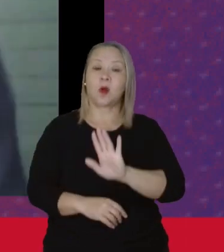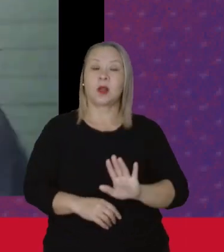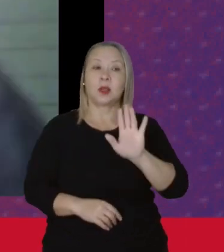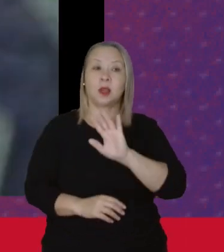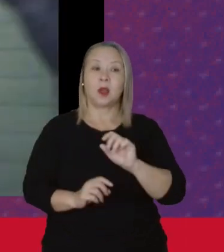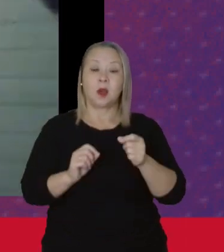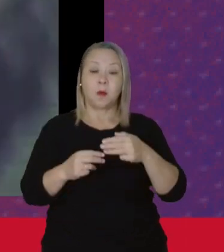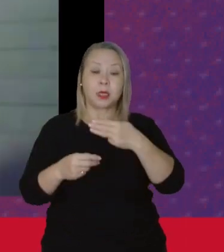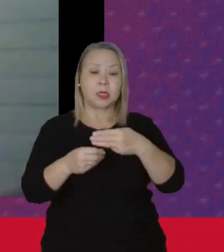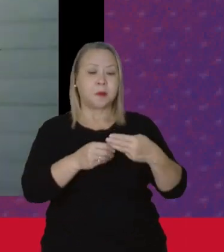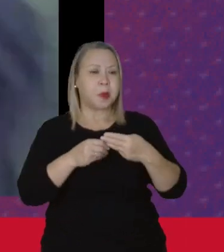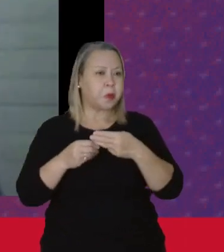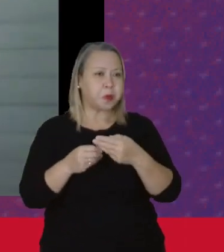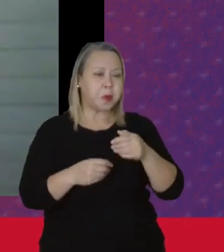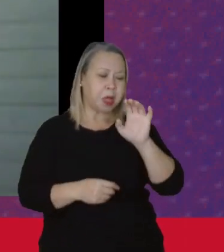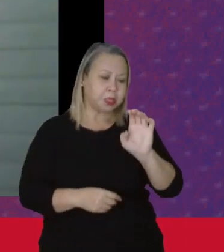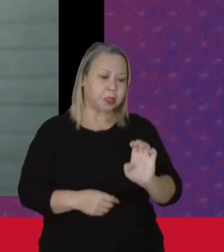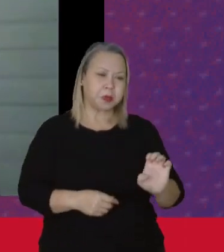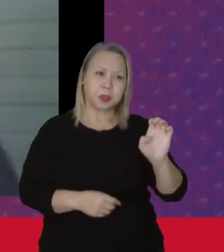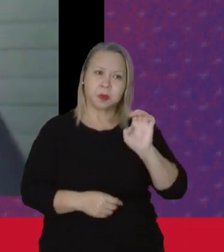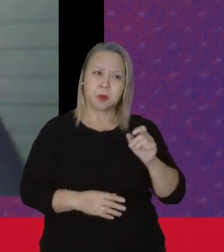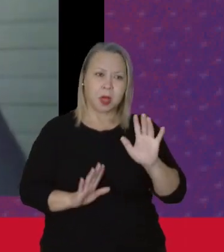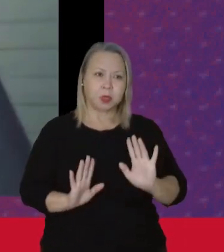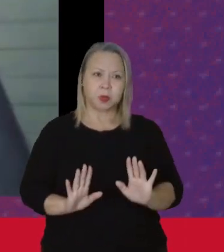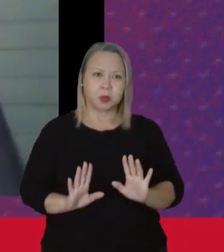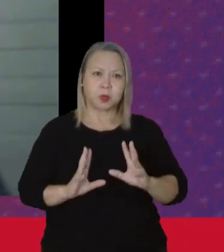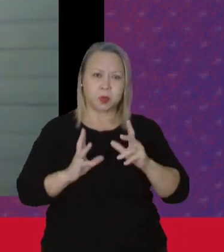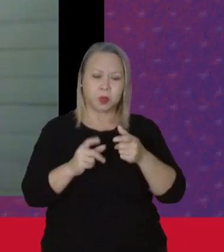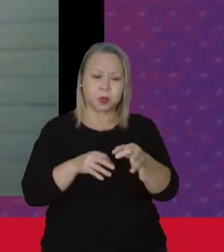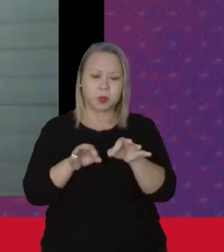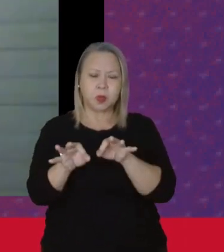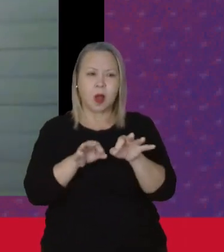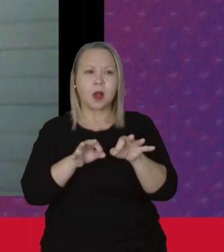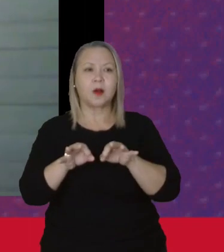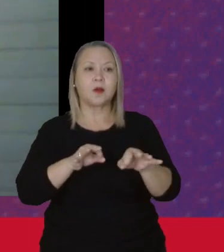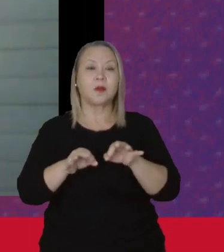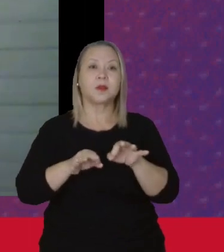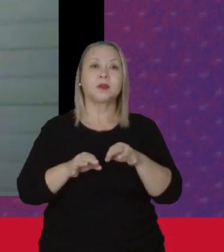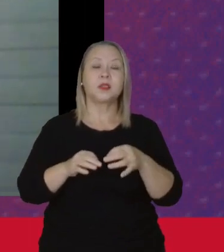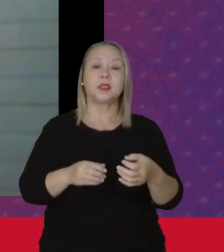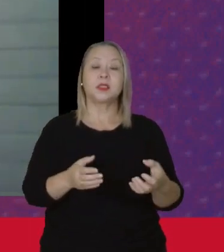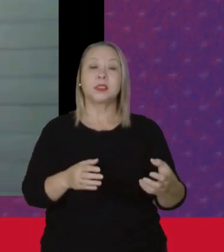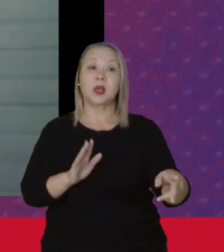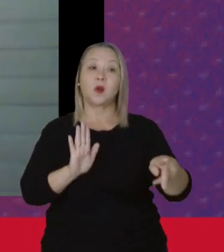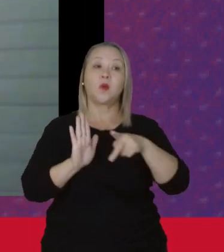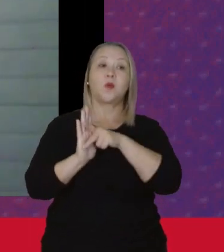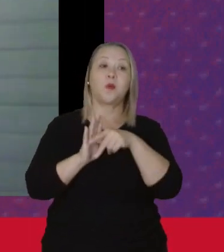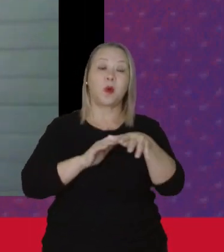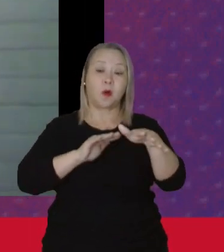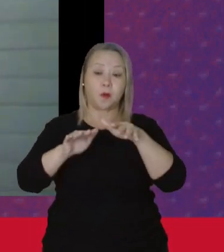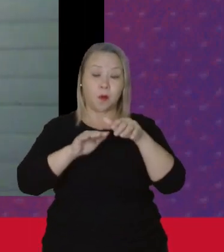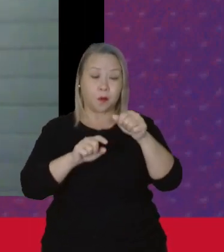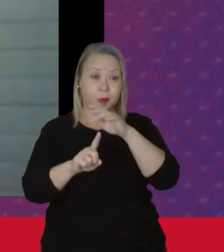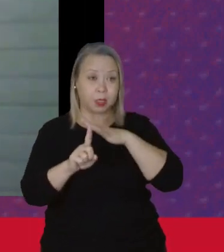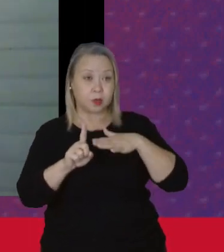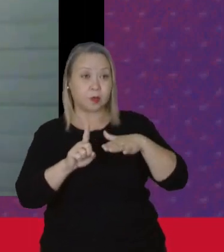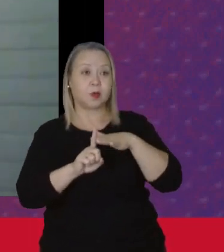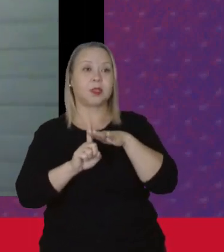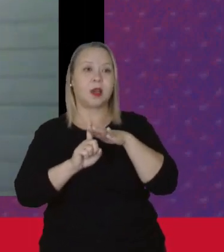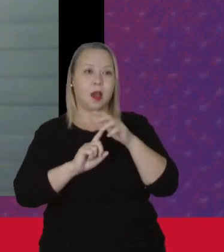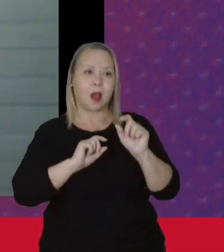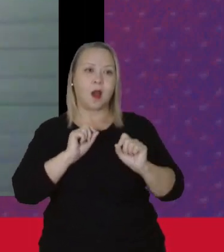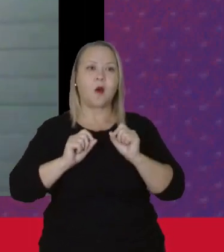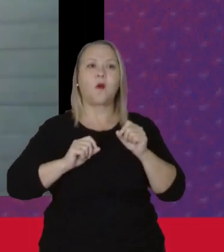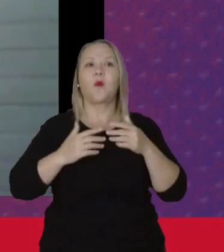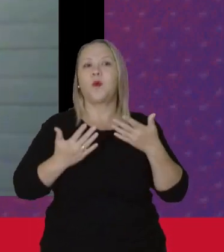nos municipais, estaduais. Então, há uma organização maior do próprio movimento social